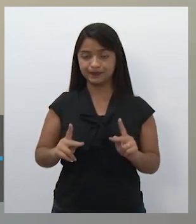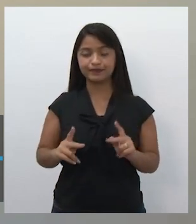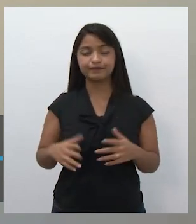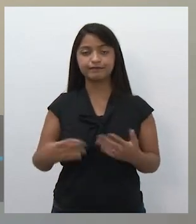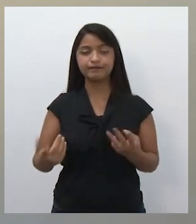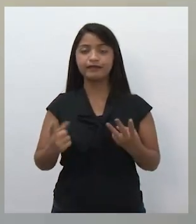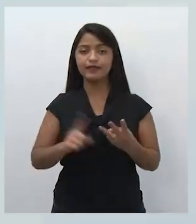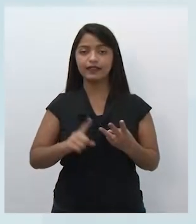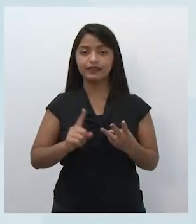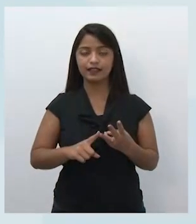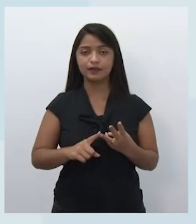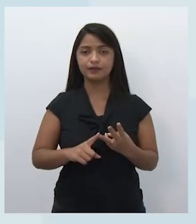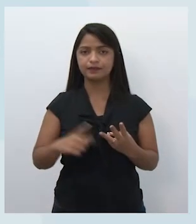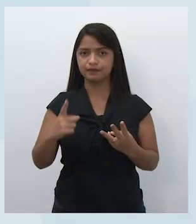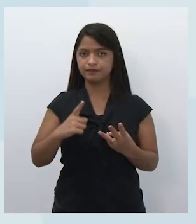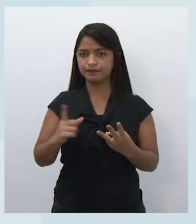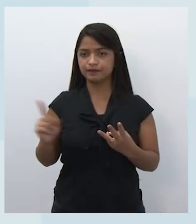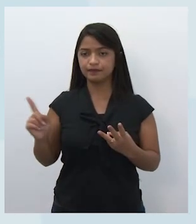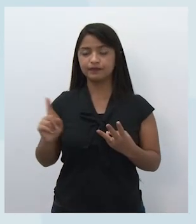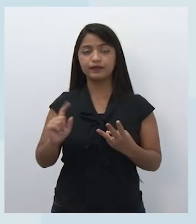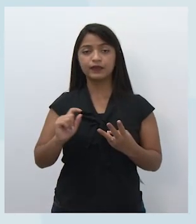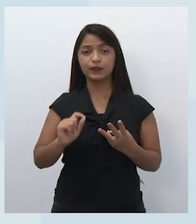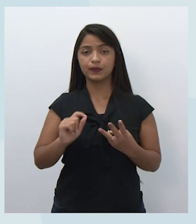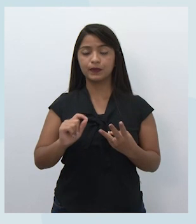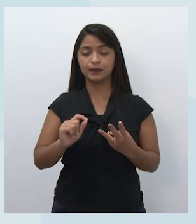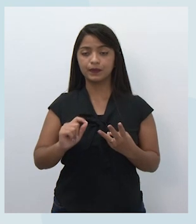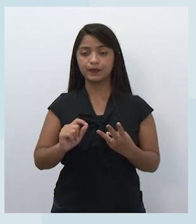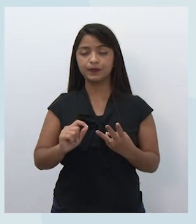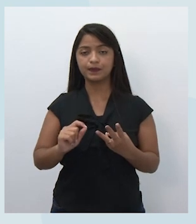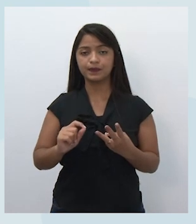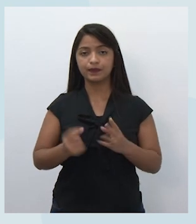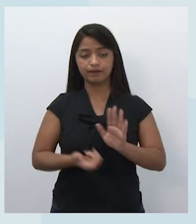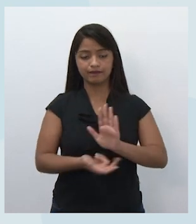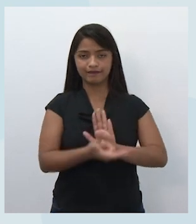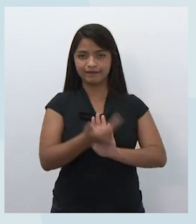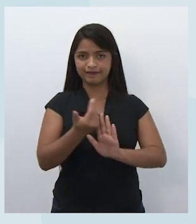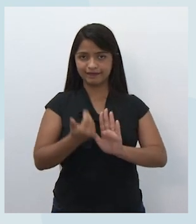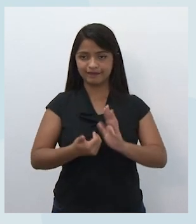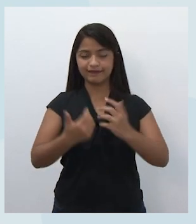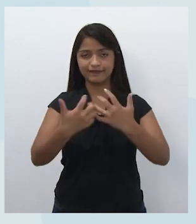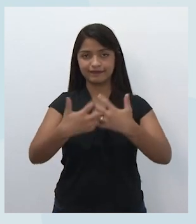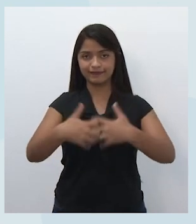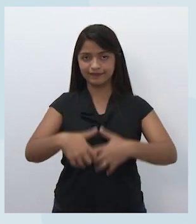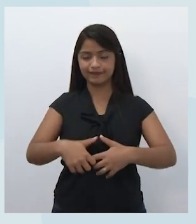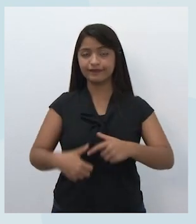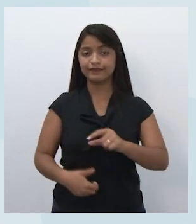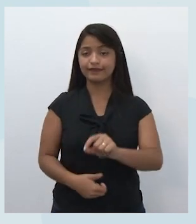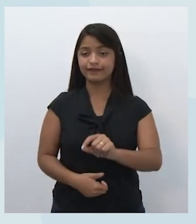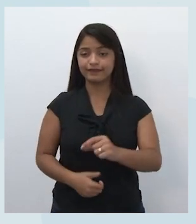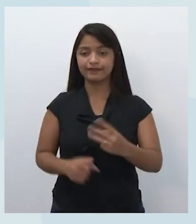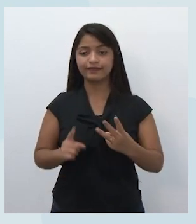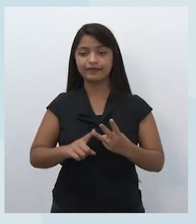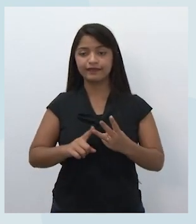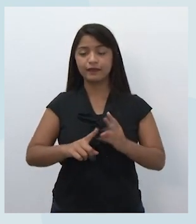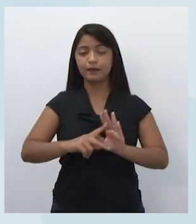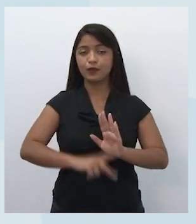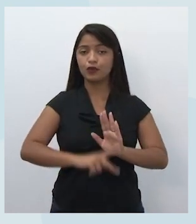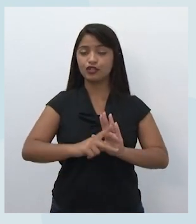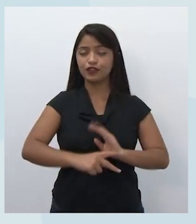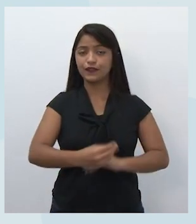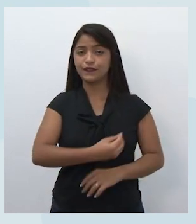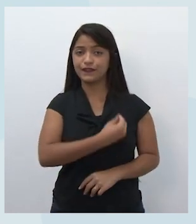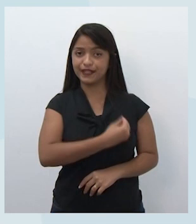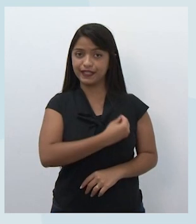terceiro ponto que aparece também aí nesse símbolo da nossa engrenagem é o projeto de vida, né? É